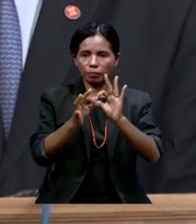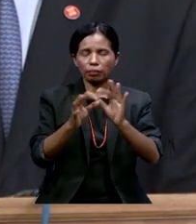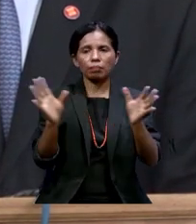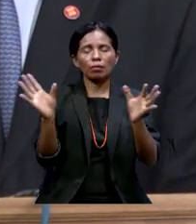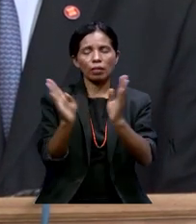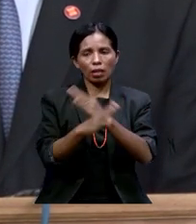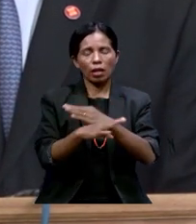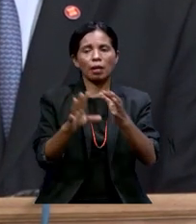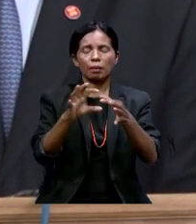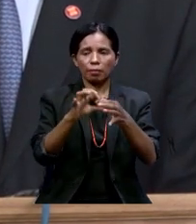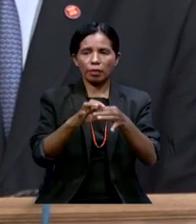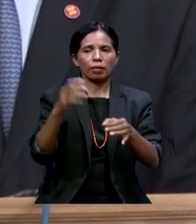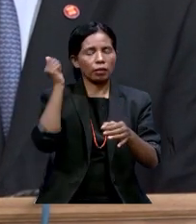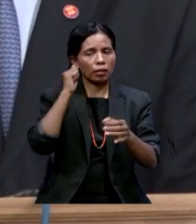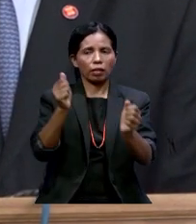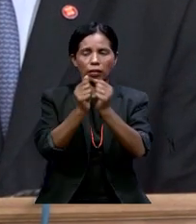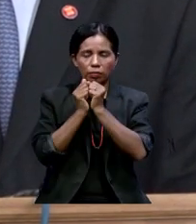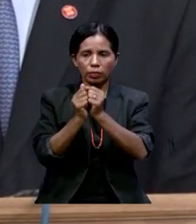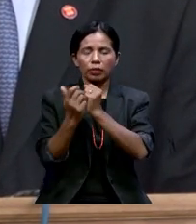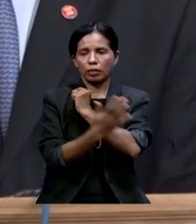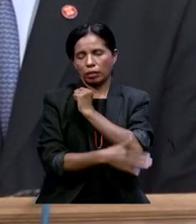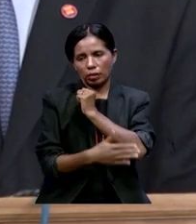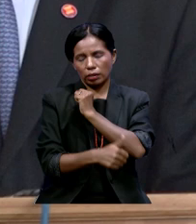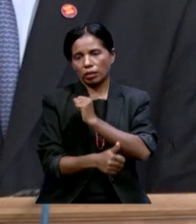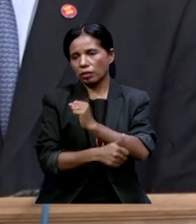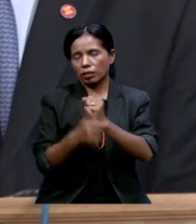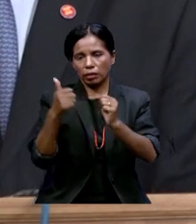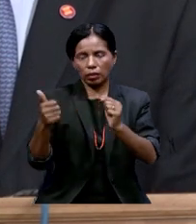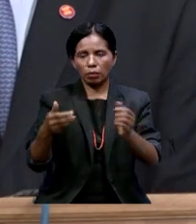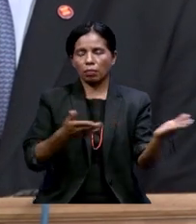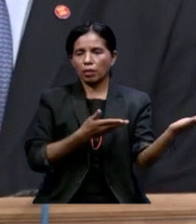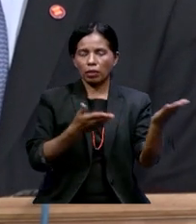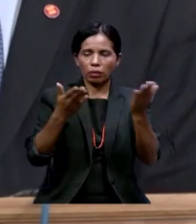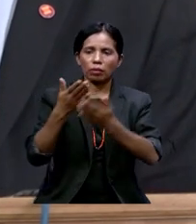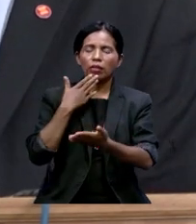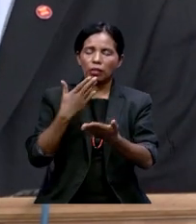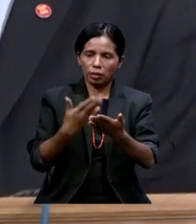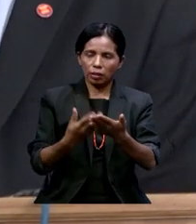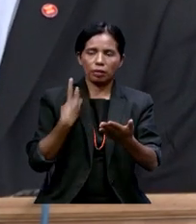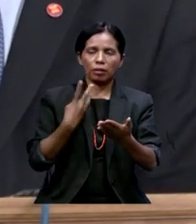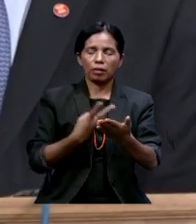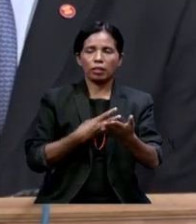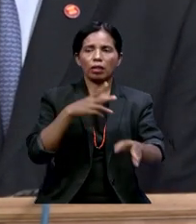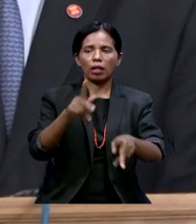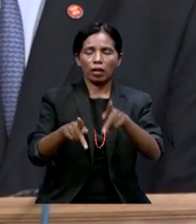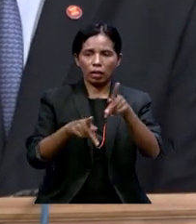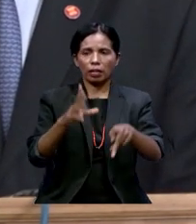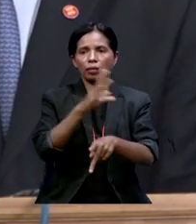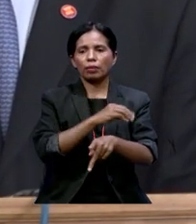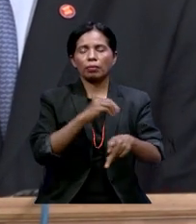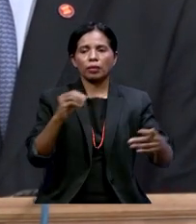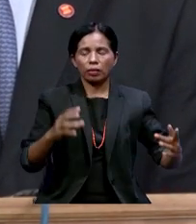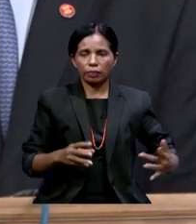membro ASEAN ninia amoto ko nação ser ASEAN selori benefícios mai itaninia povo no mos